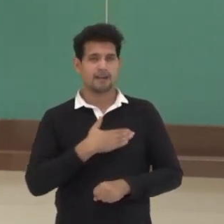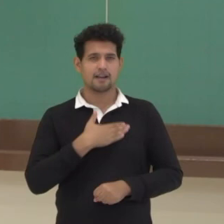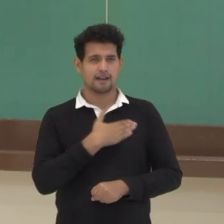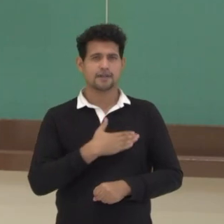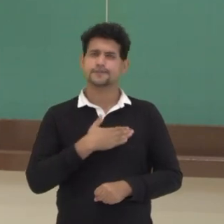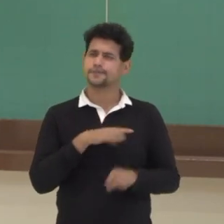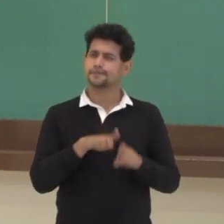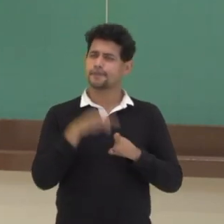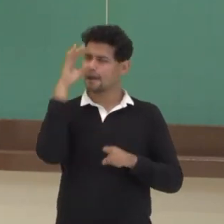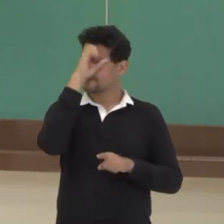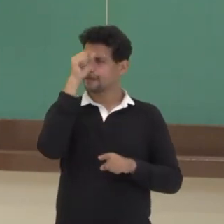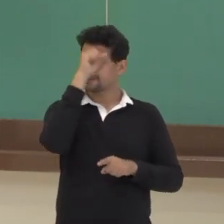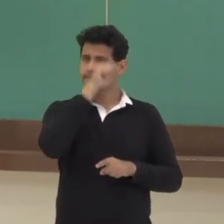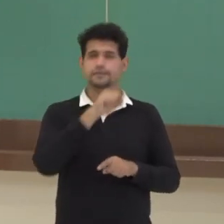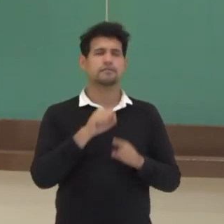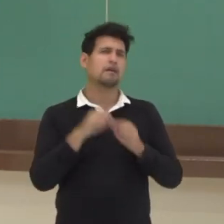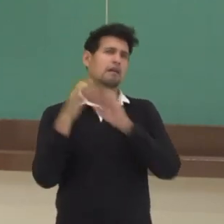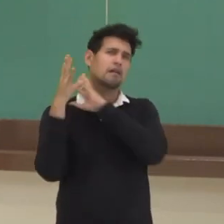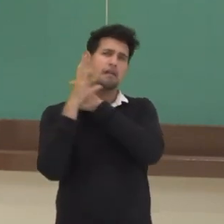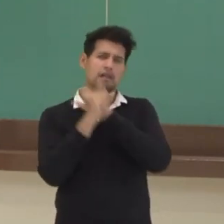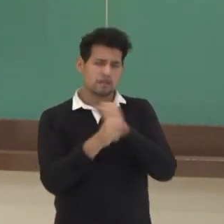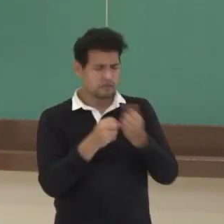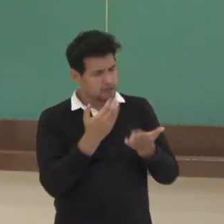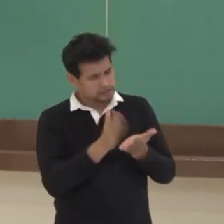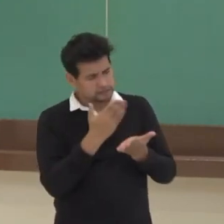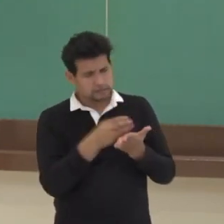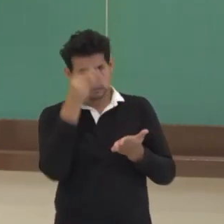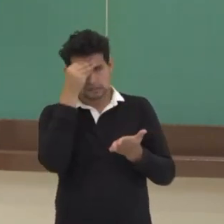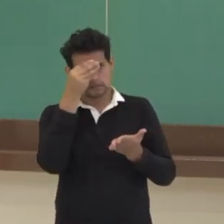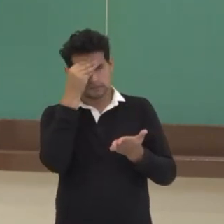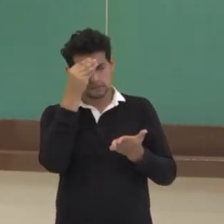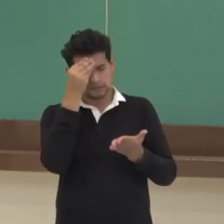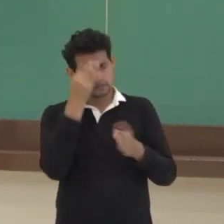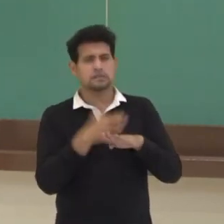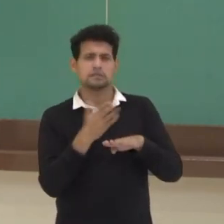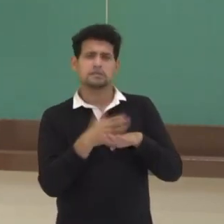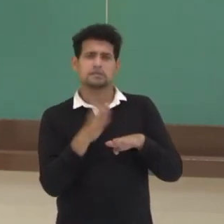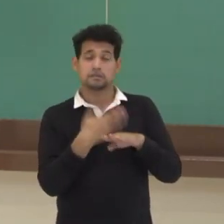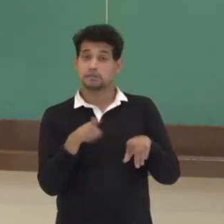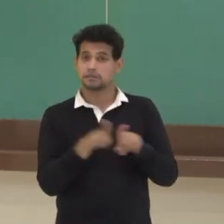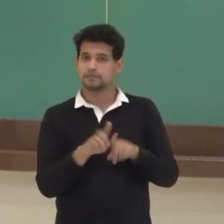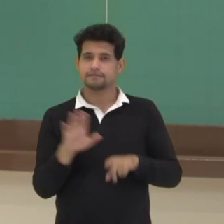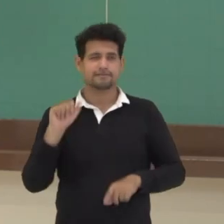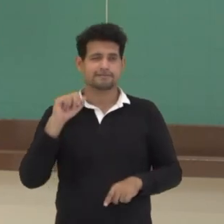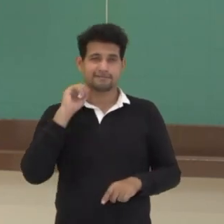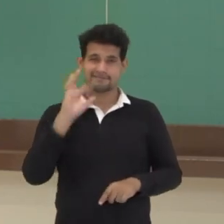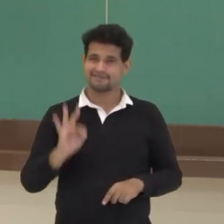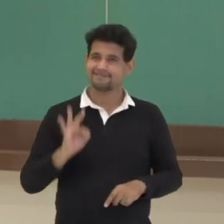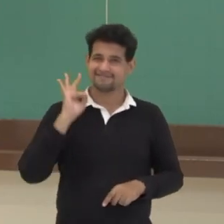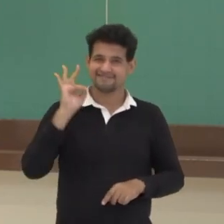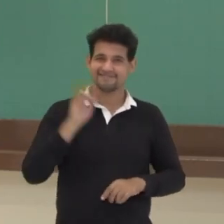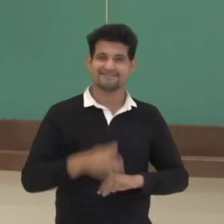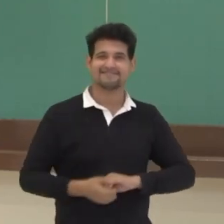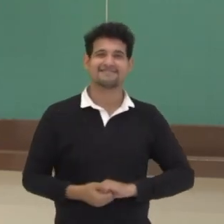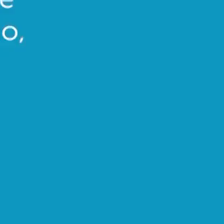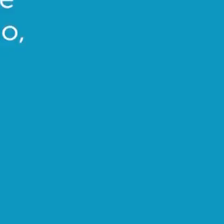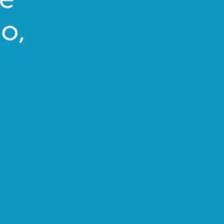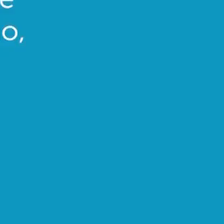gostado, aprendido, revejam, refaçam os exercícios e até a próxima aula, gente.